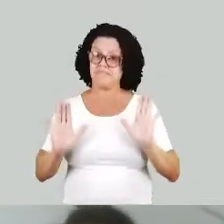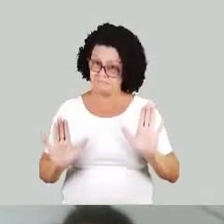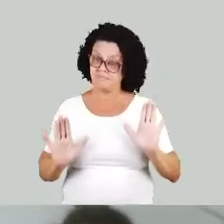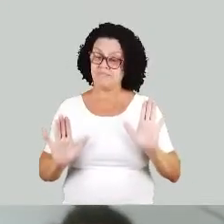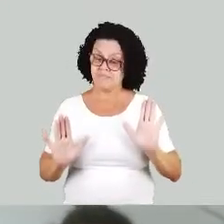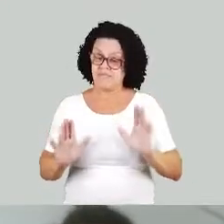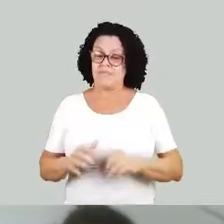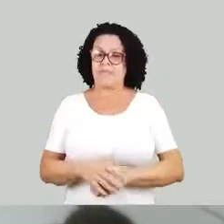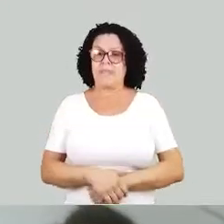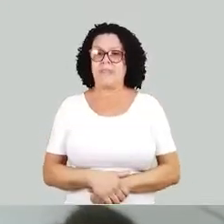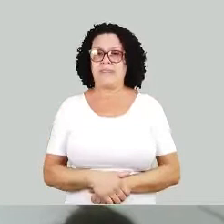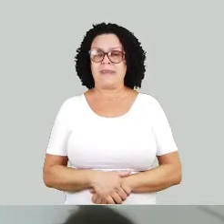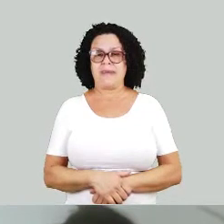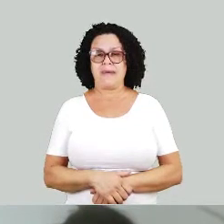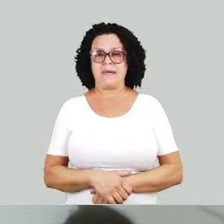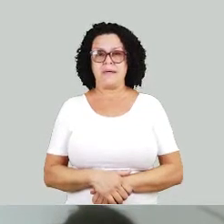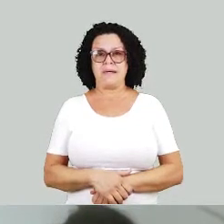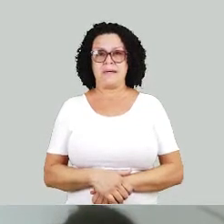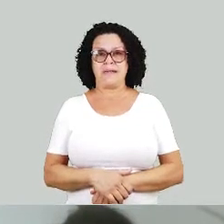Tá?